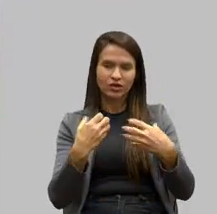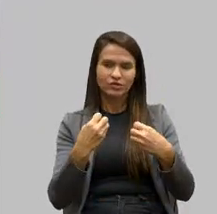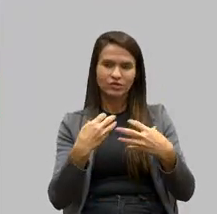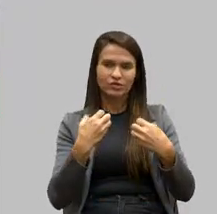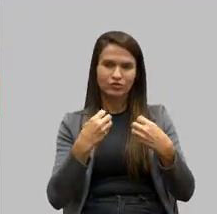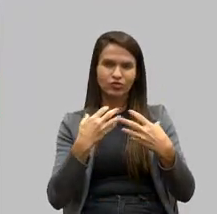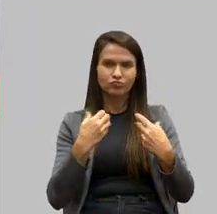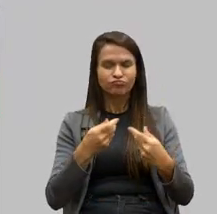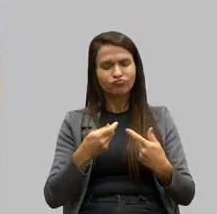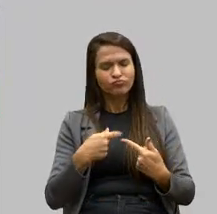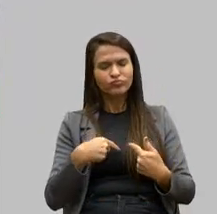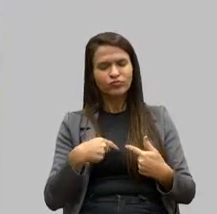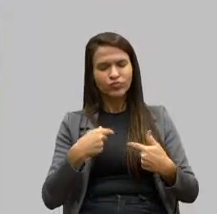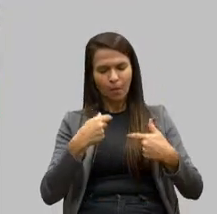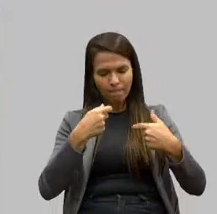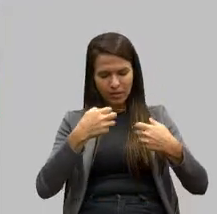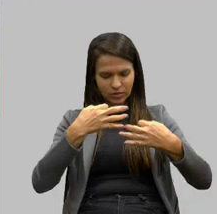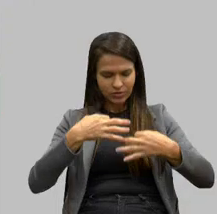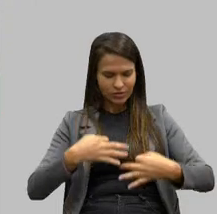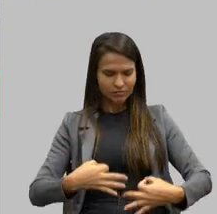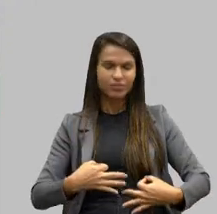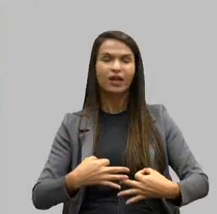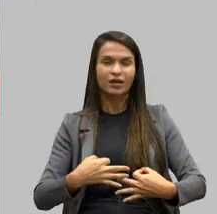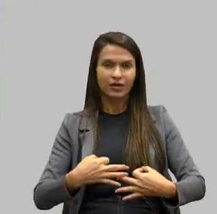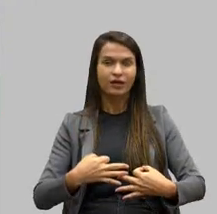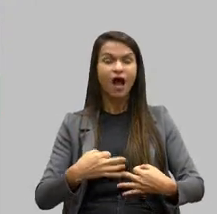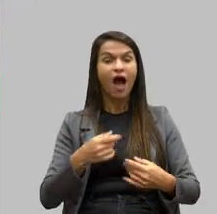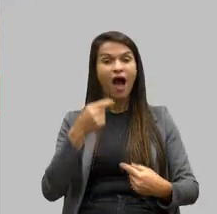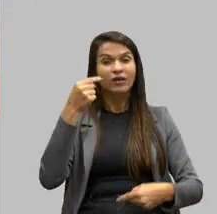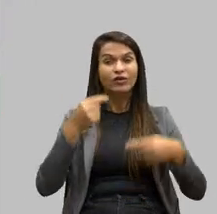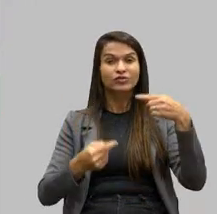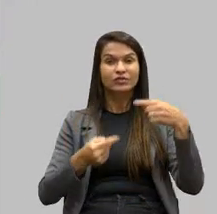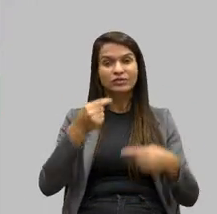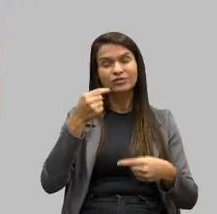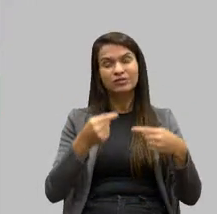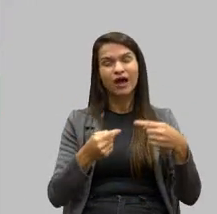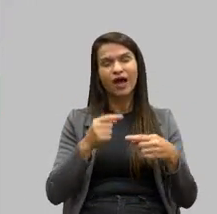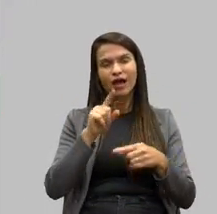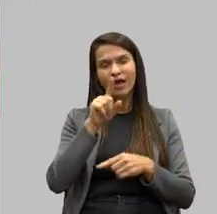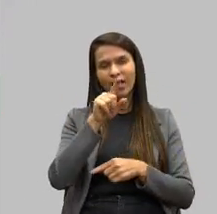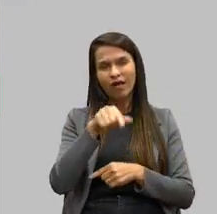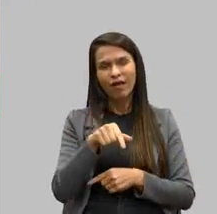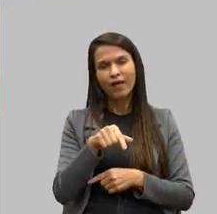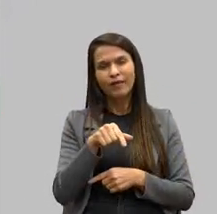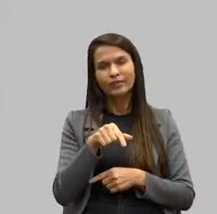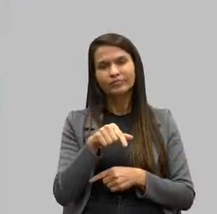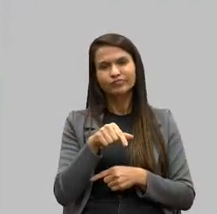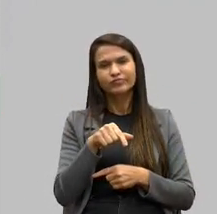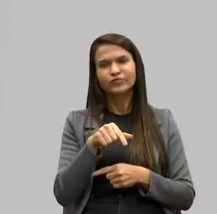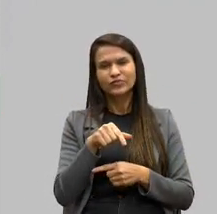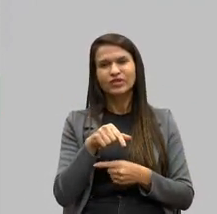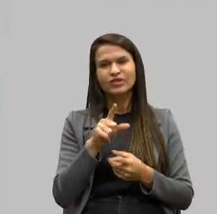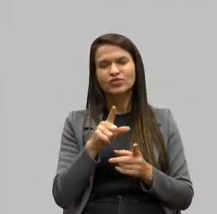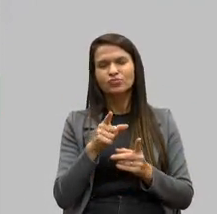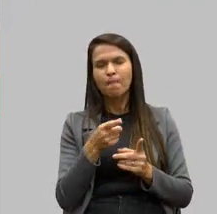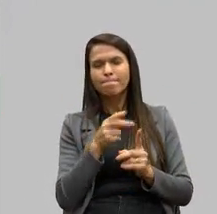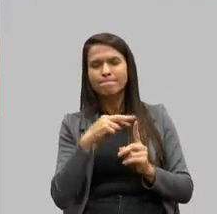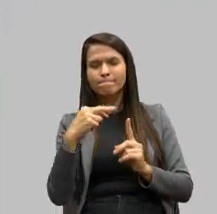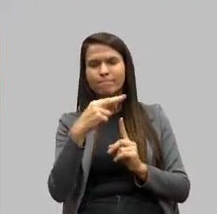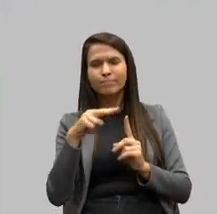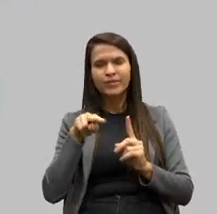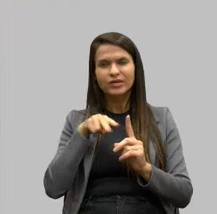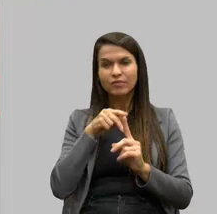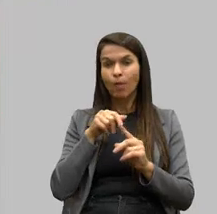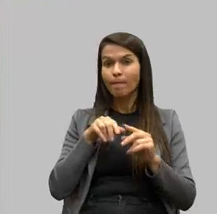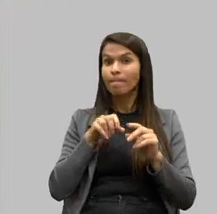tornar pessoas plenas. Então, a nossa discussão é bem, eu vou dizer, de concepção. Por isso que muitas